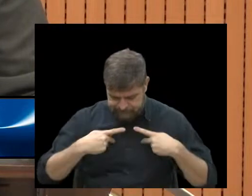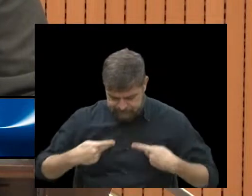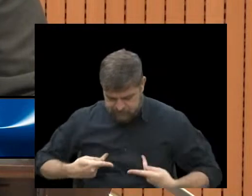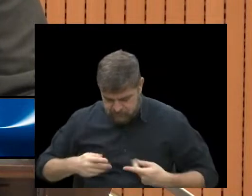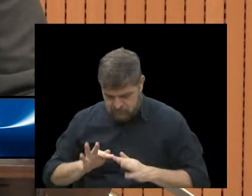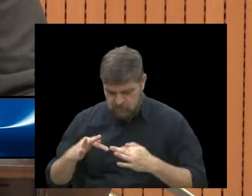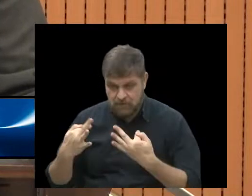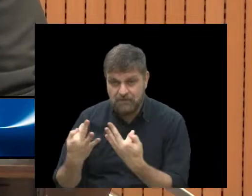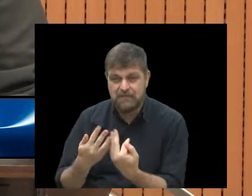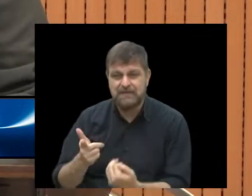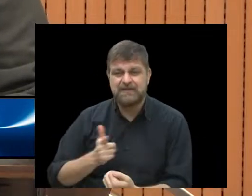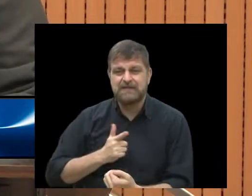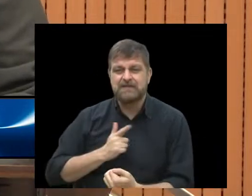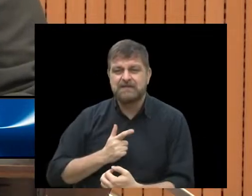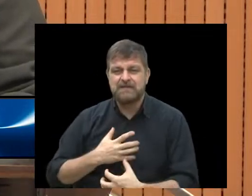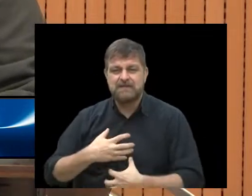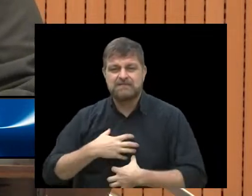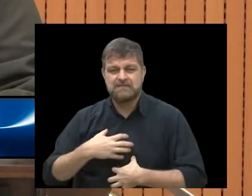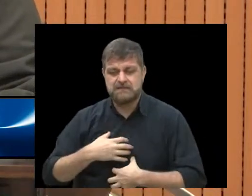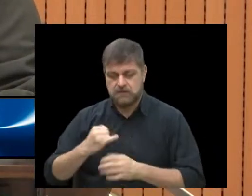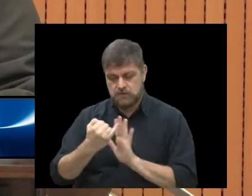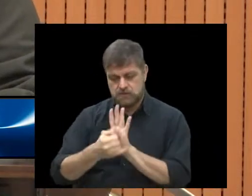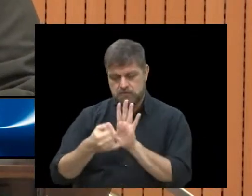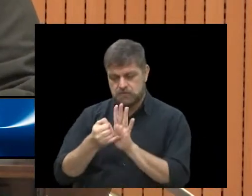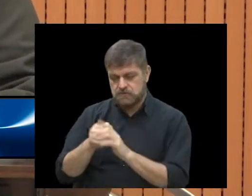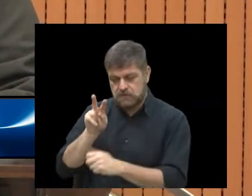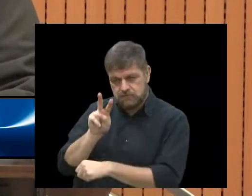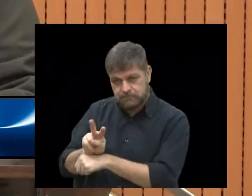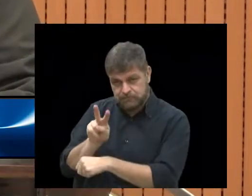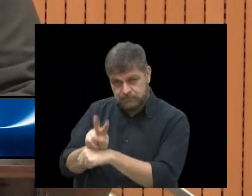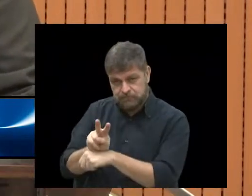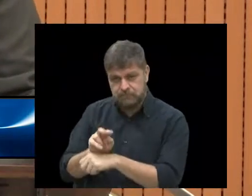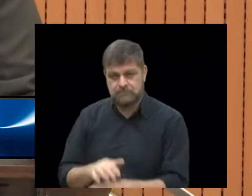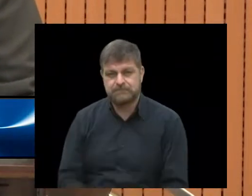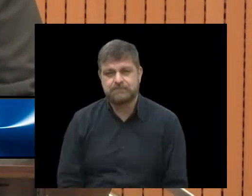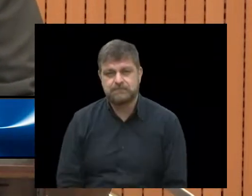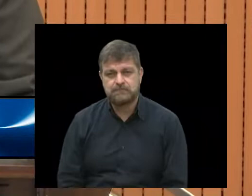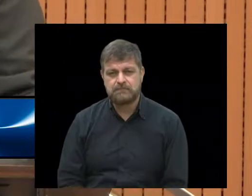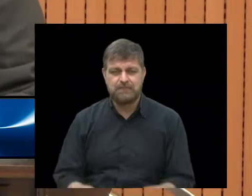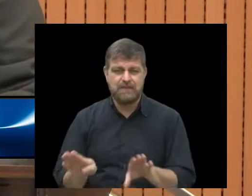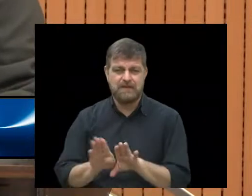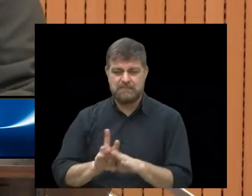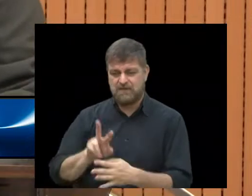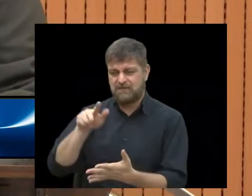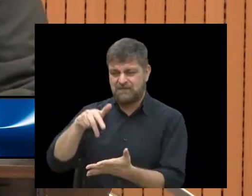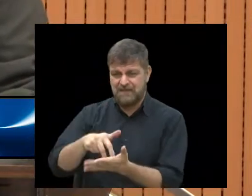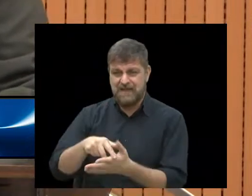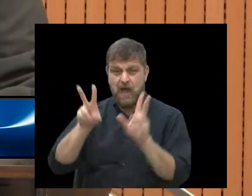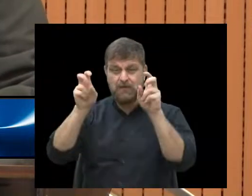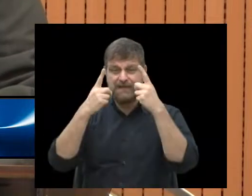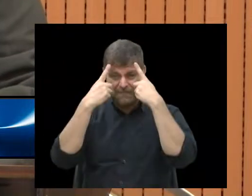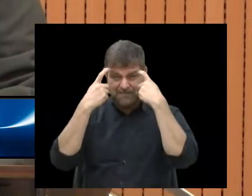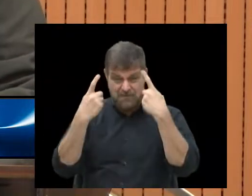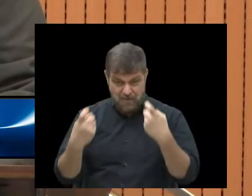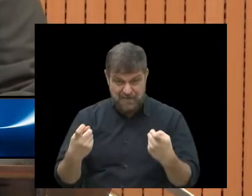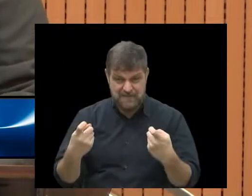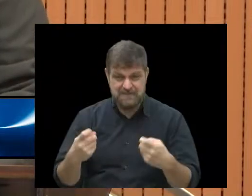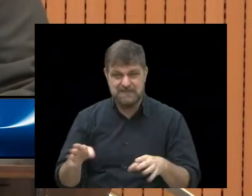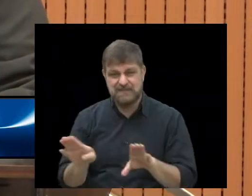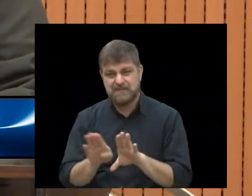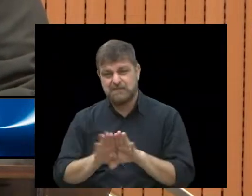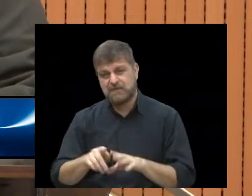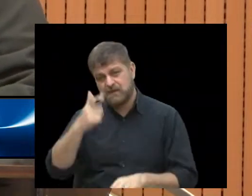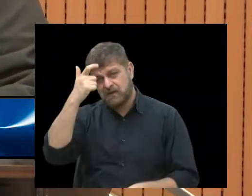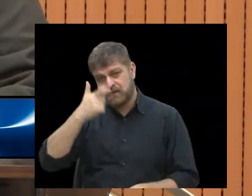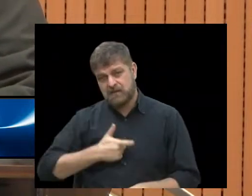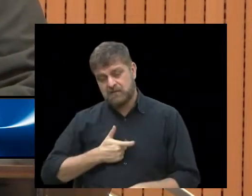famílias tenham a luz e o amparo de São José. Aqui também foi dito sobre violência, mas eu vou falar